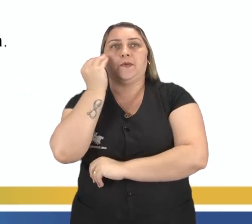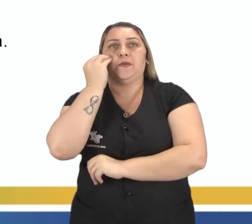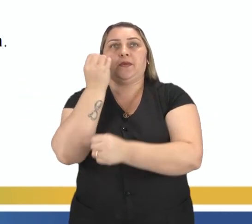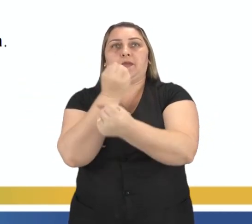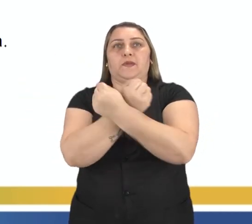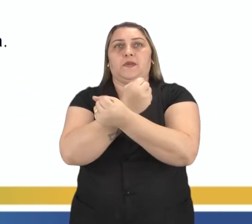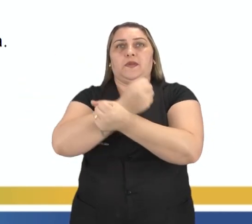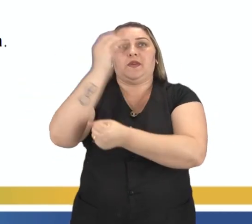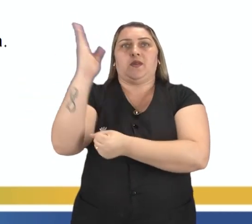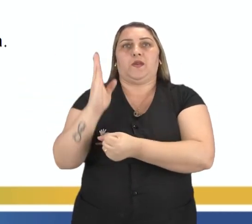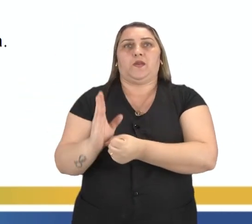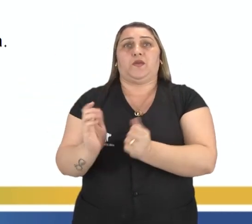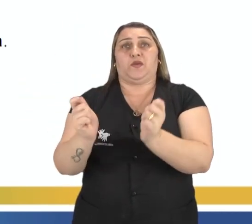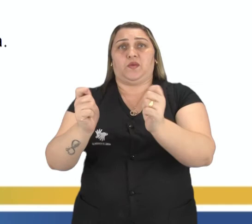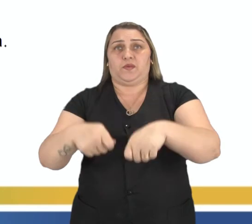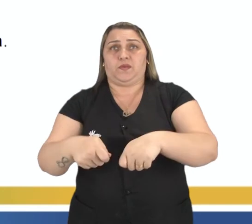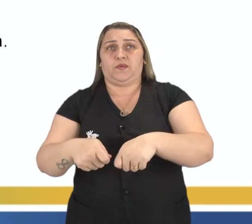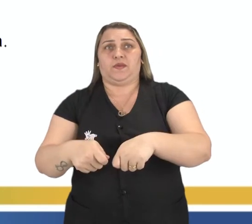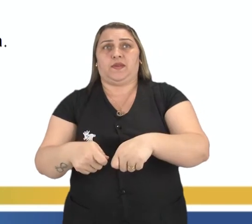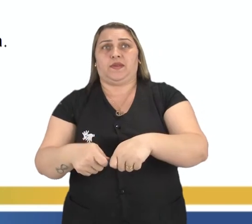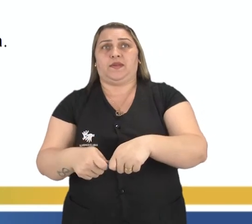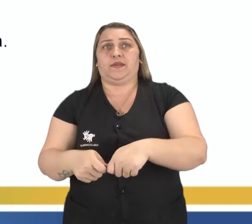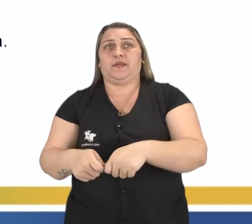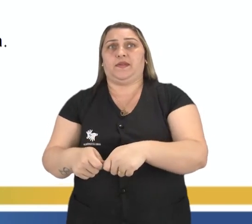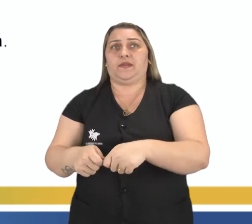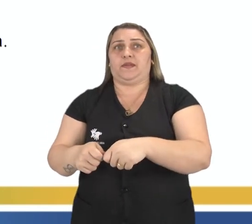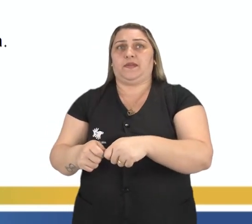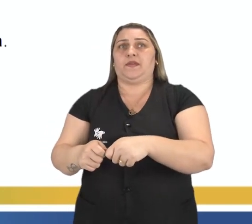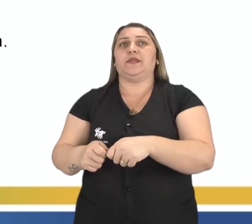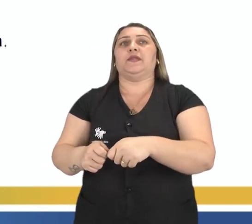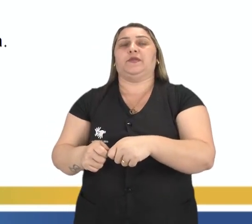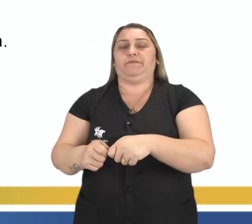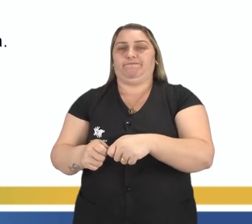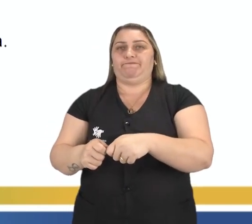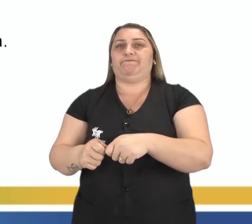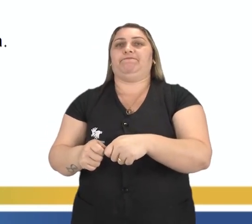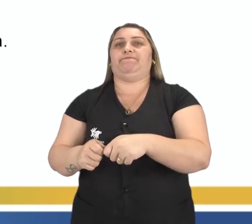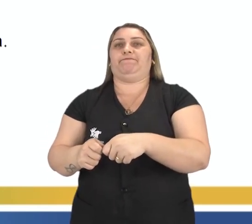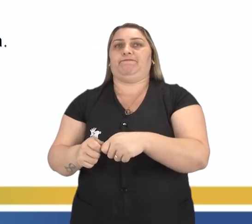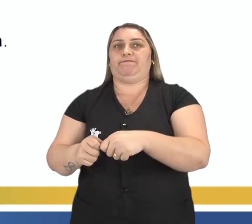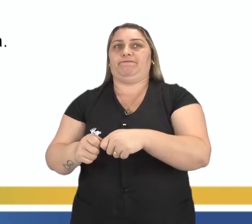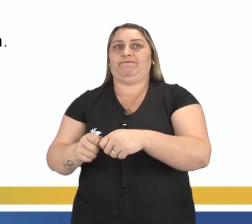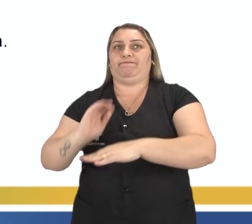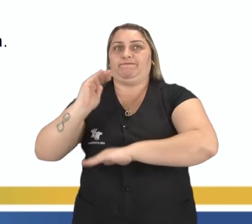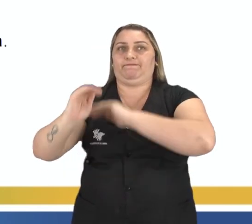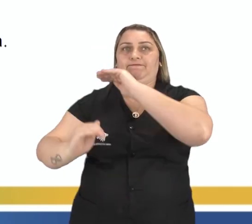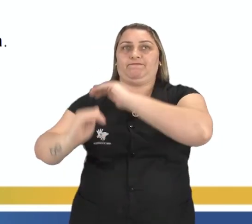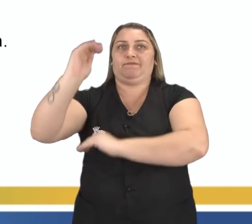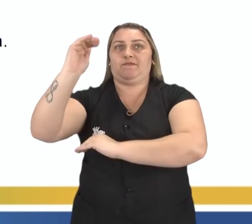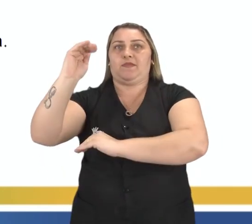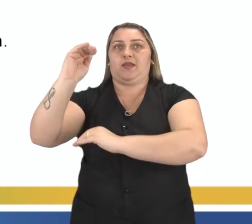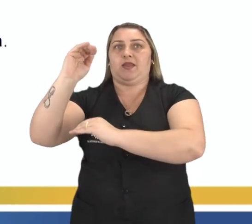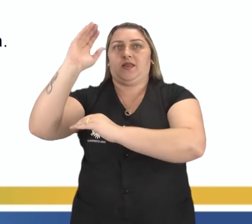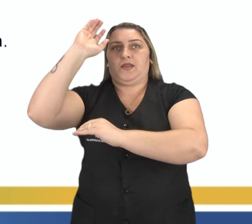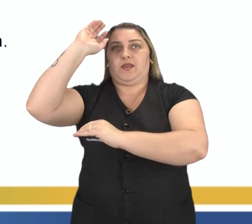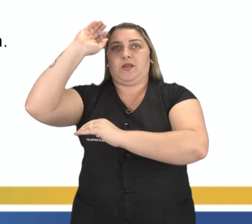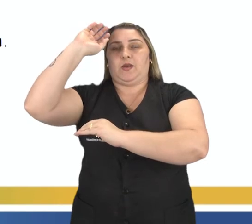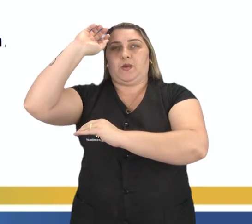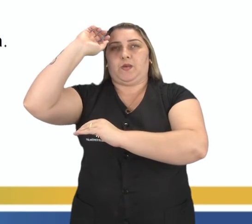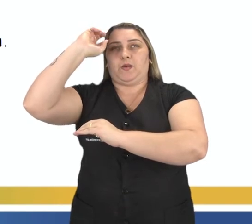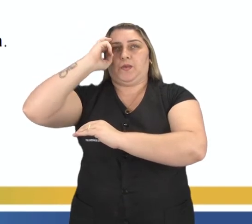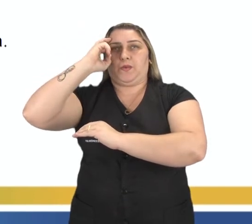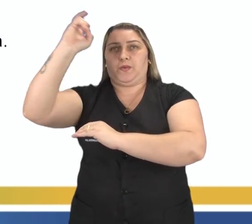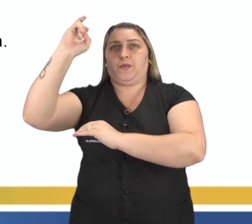experiência da escravidão no Brasil tornou possível alternativa A, superação de aspectos culturais africanos por